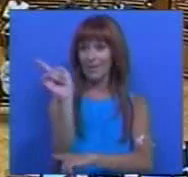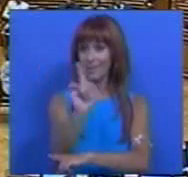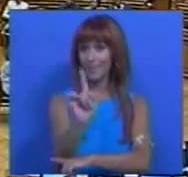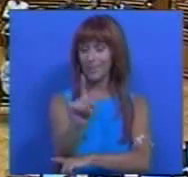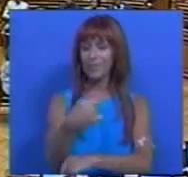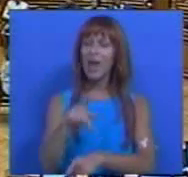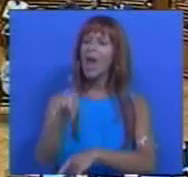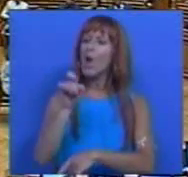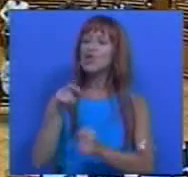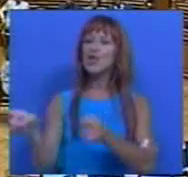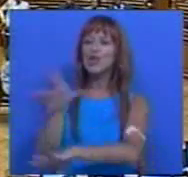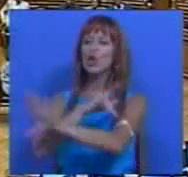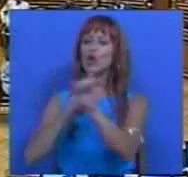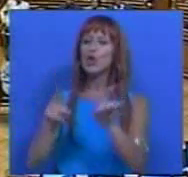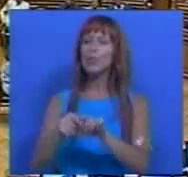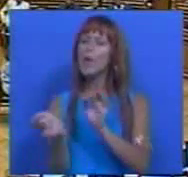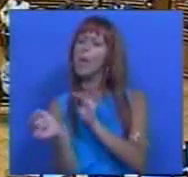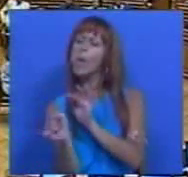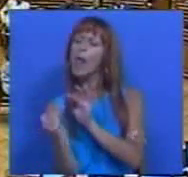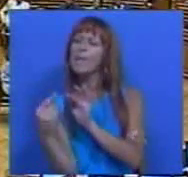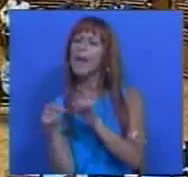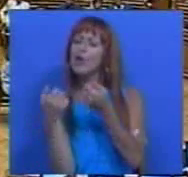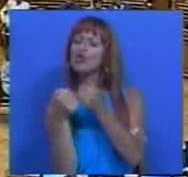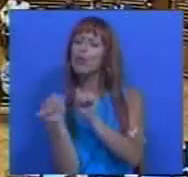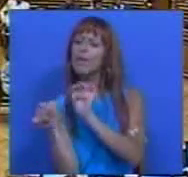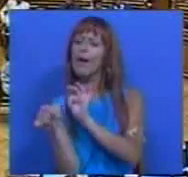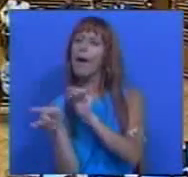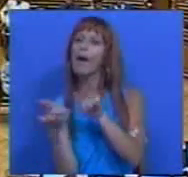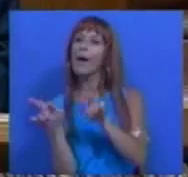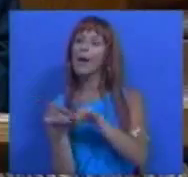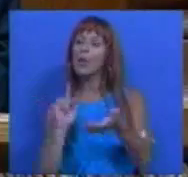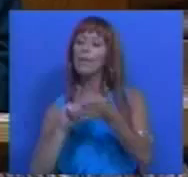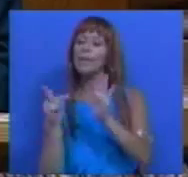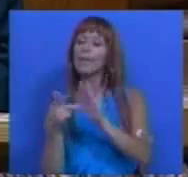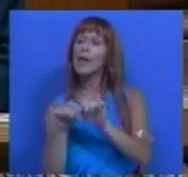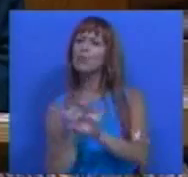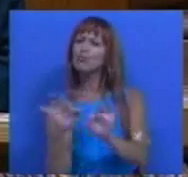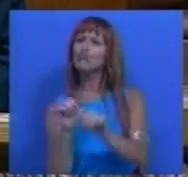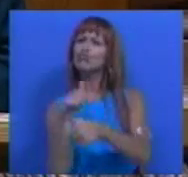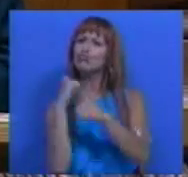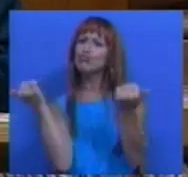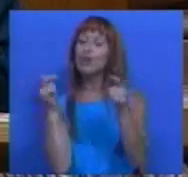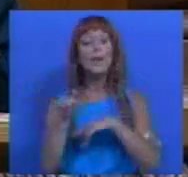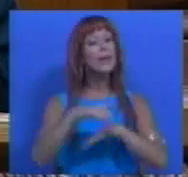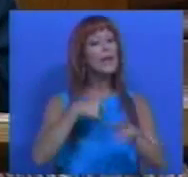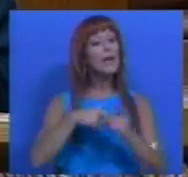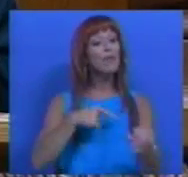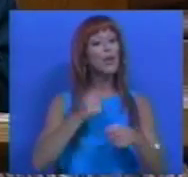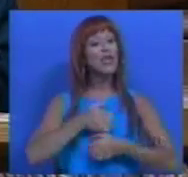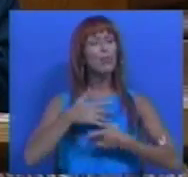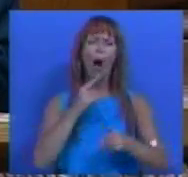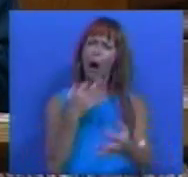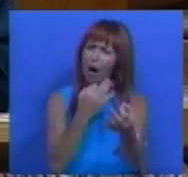tempo escolher esta Europa do implícito, do escondido, do tecnicamente correto e fazer profissão